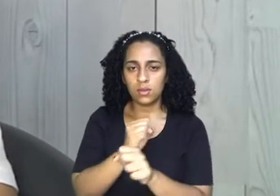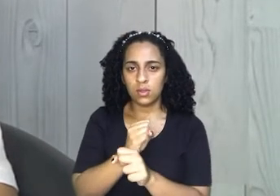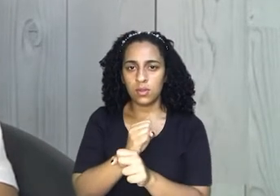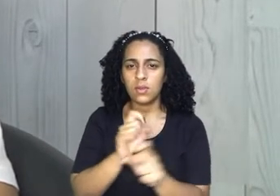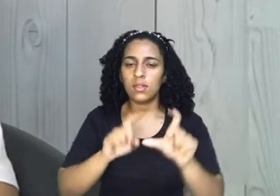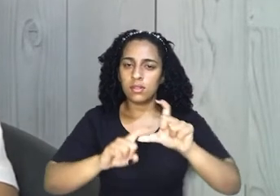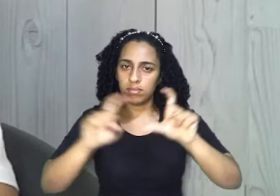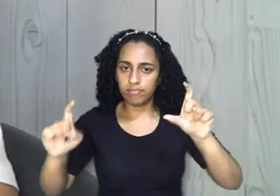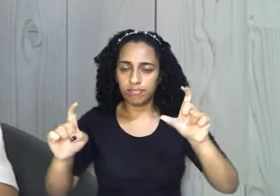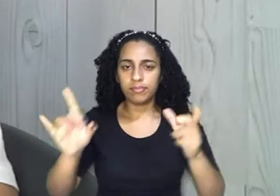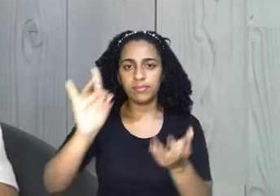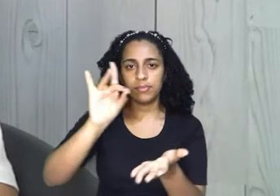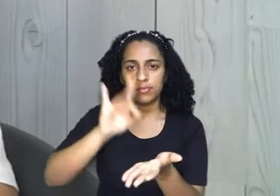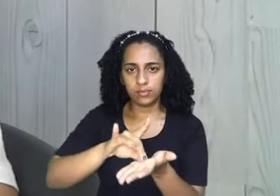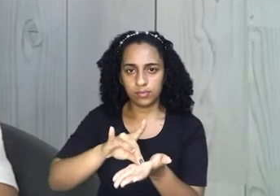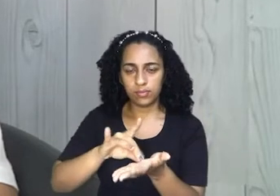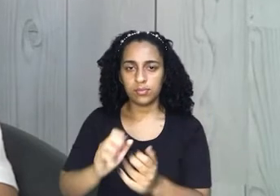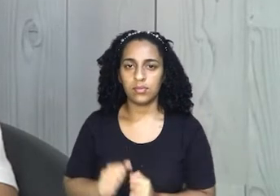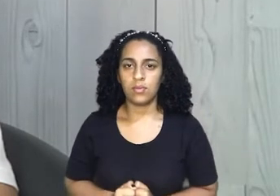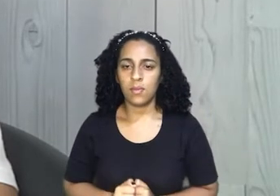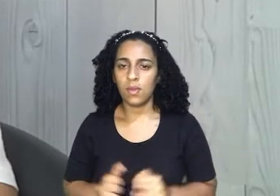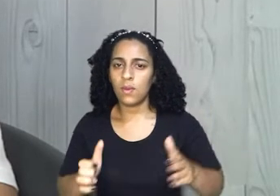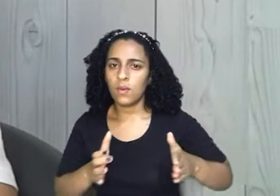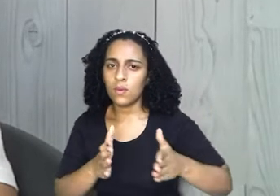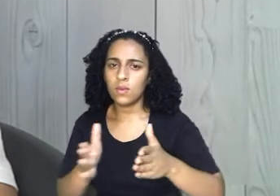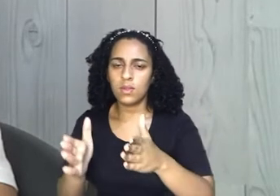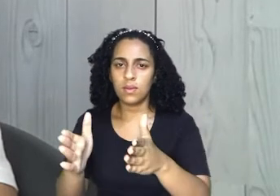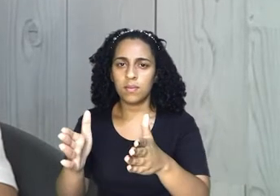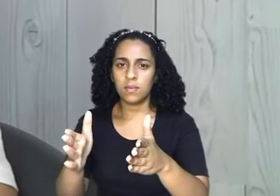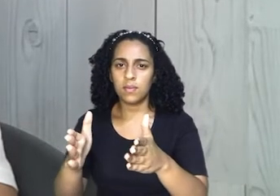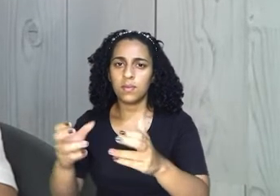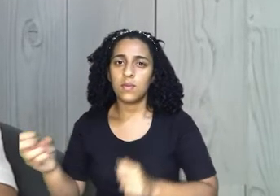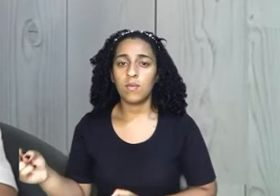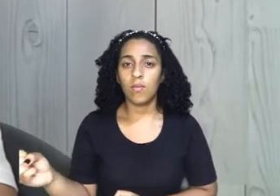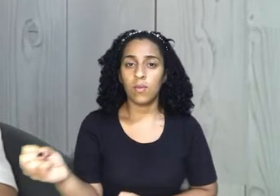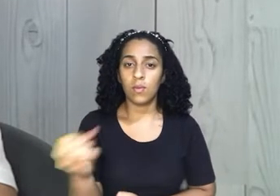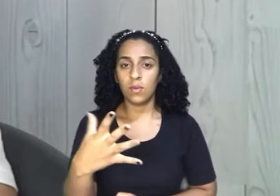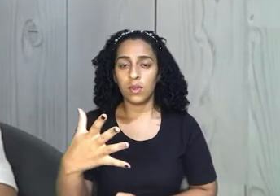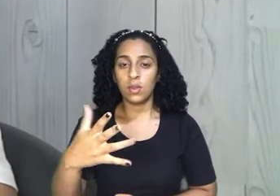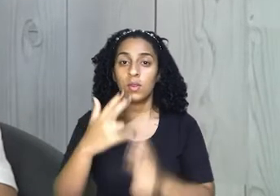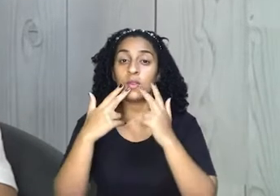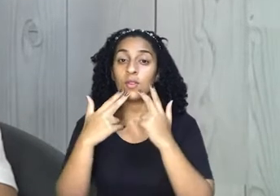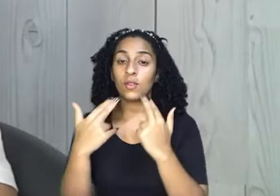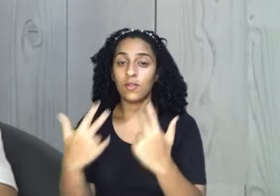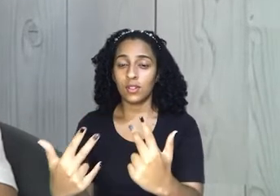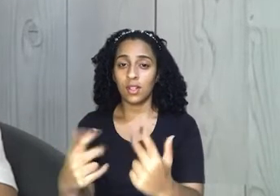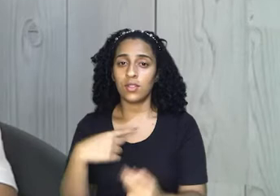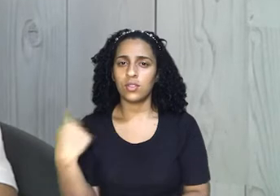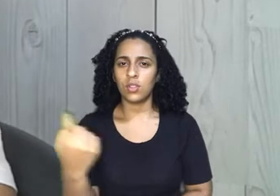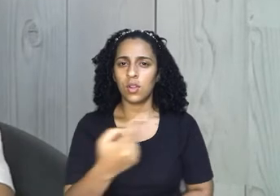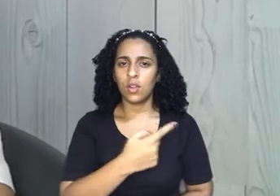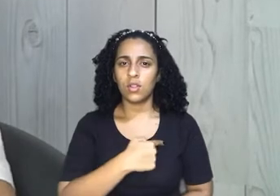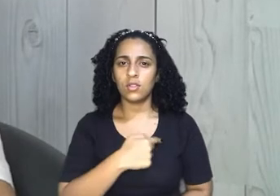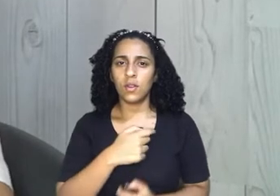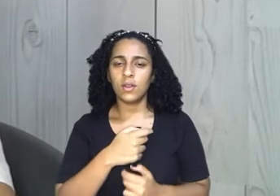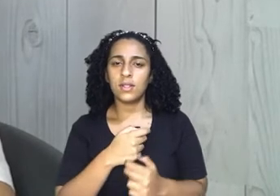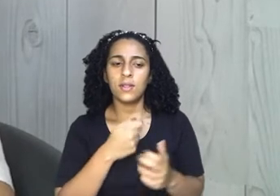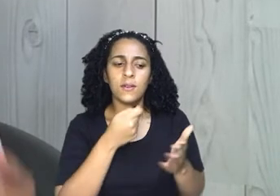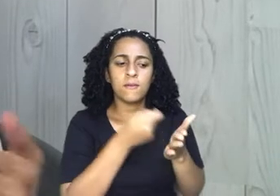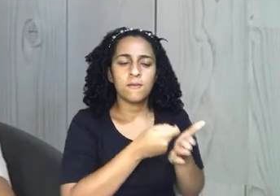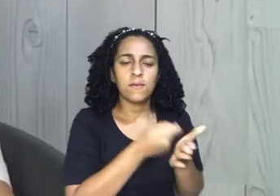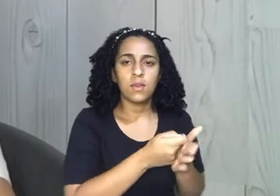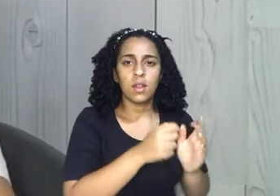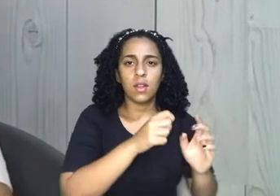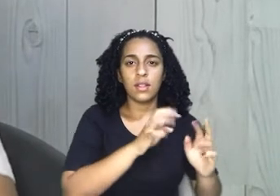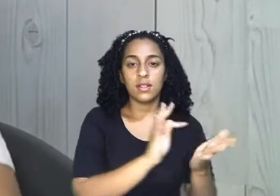Independentes os caminhos percorridos pela modernização nos trouxeram um tempo no qual ficamos reféns as tecnologias e passamos